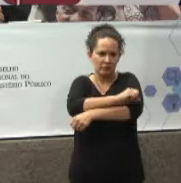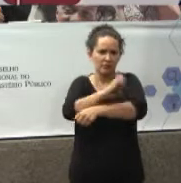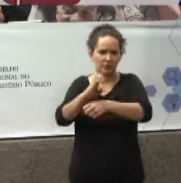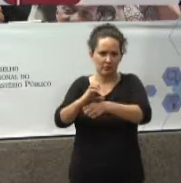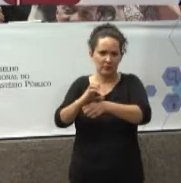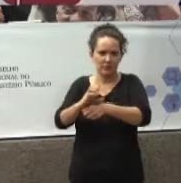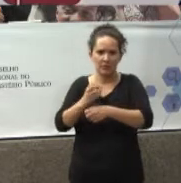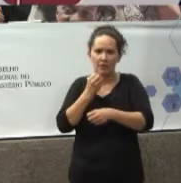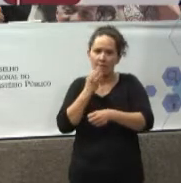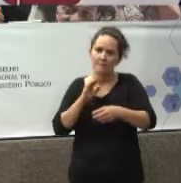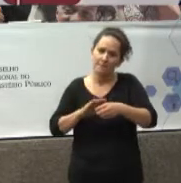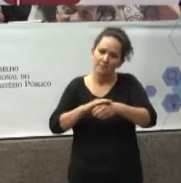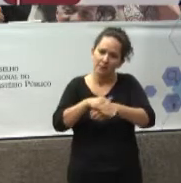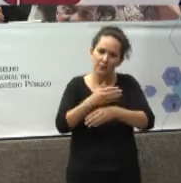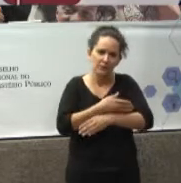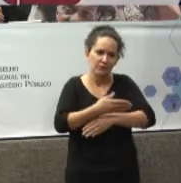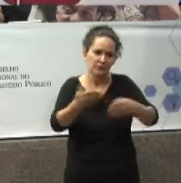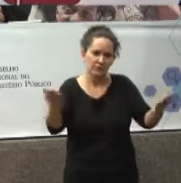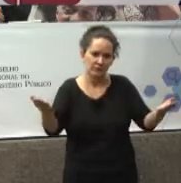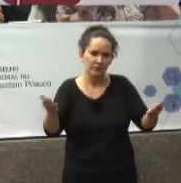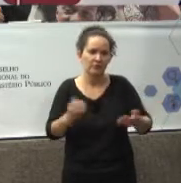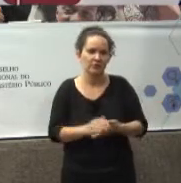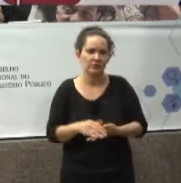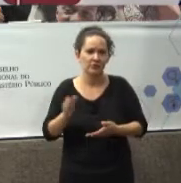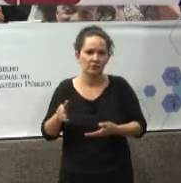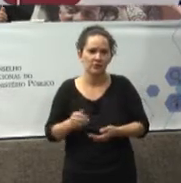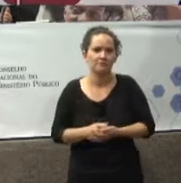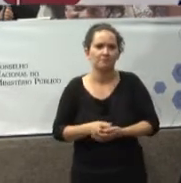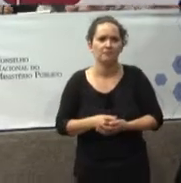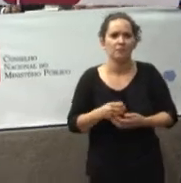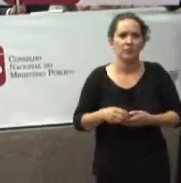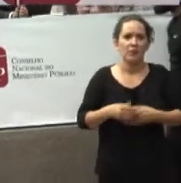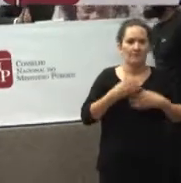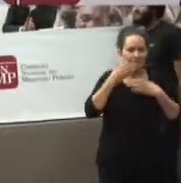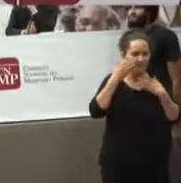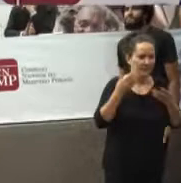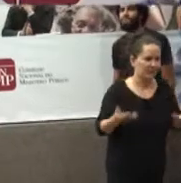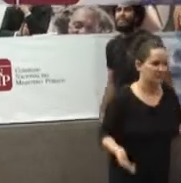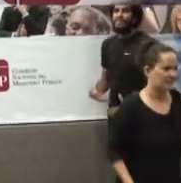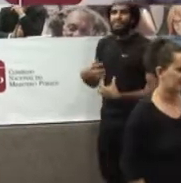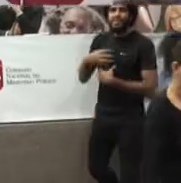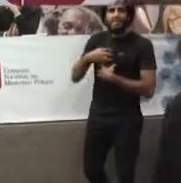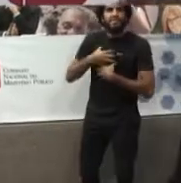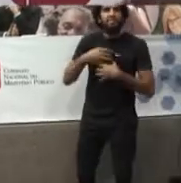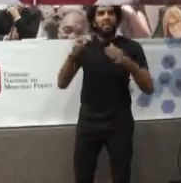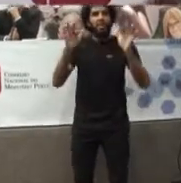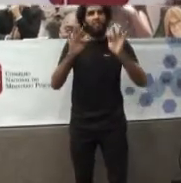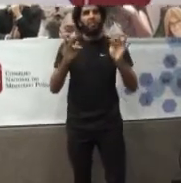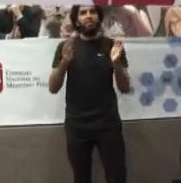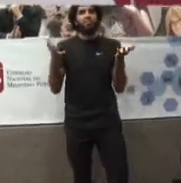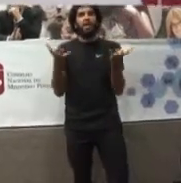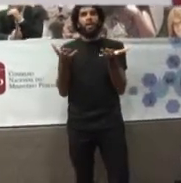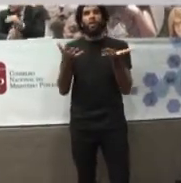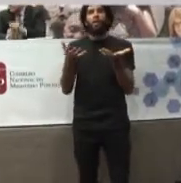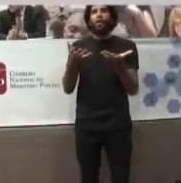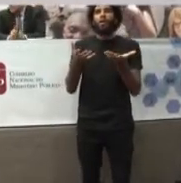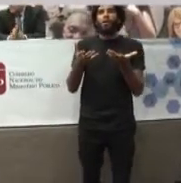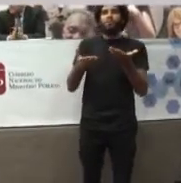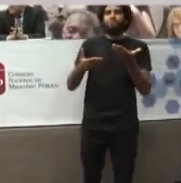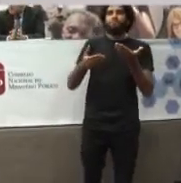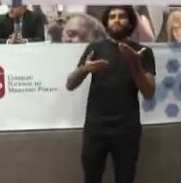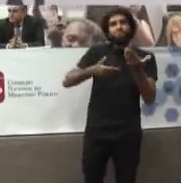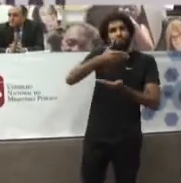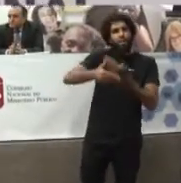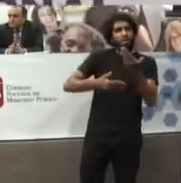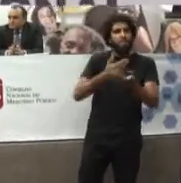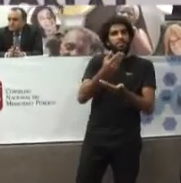boa noite a todos e todas e que é uma satisfação muito grande poder estar nesse momento dividir algumas